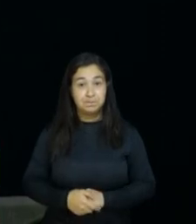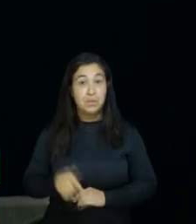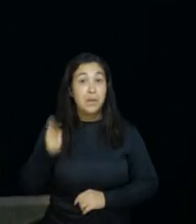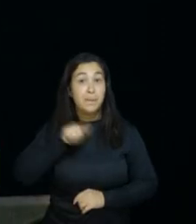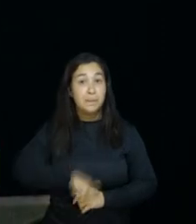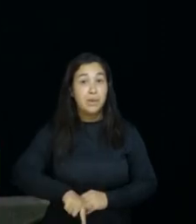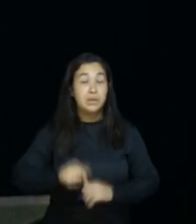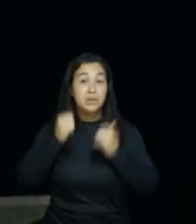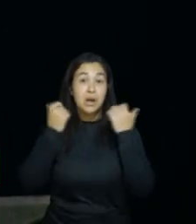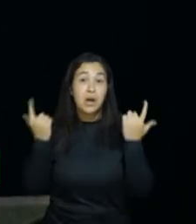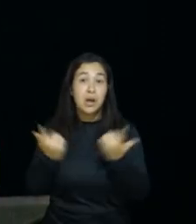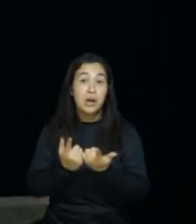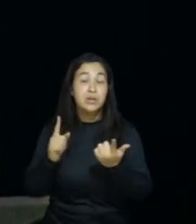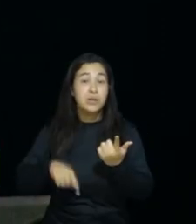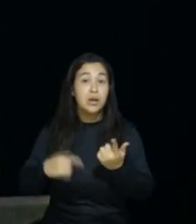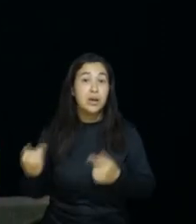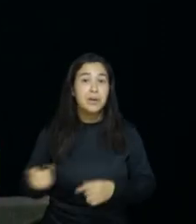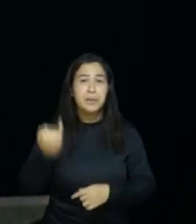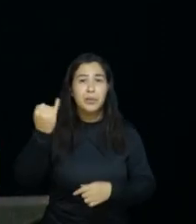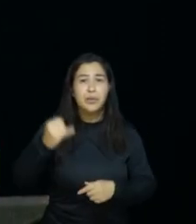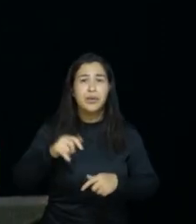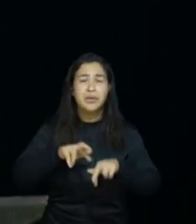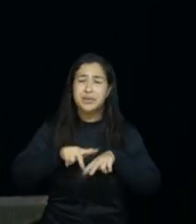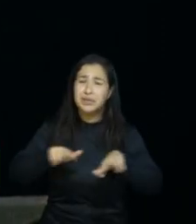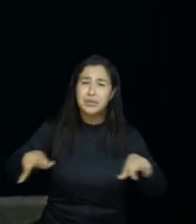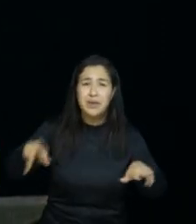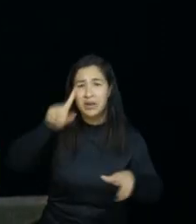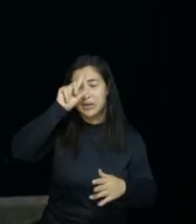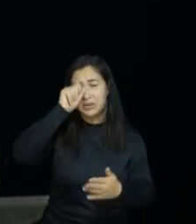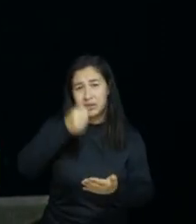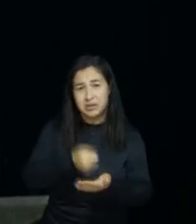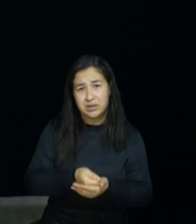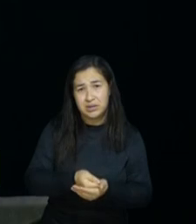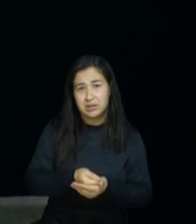LESC nas pequenas e grandes decisões. Apoio nos